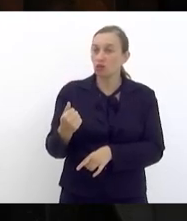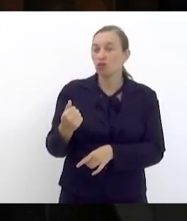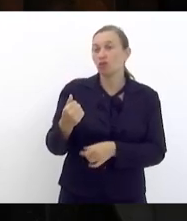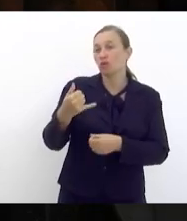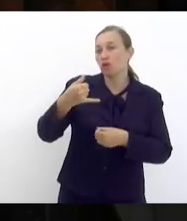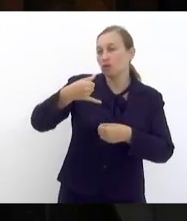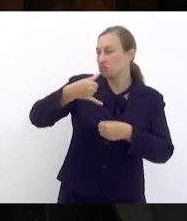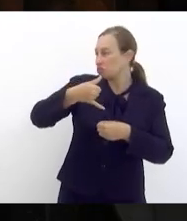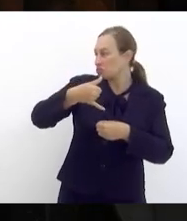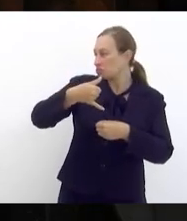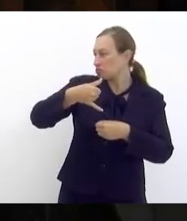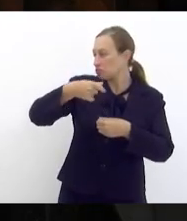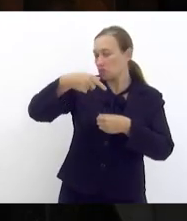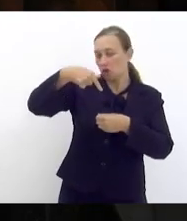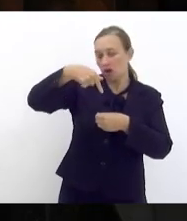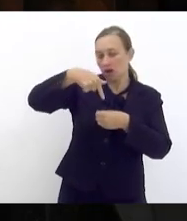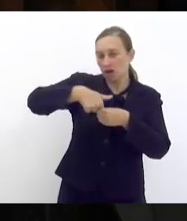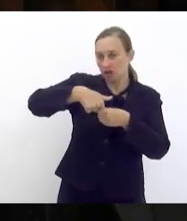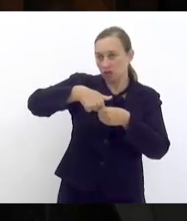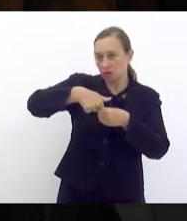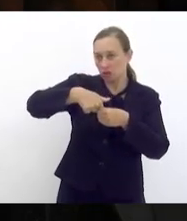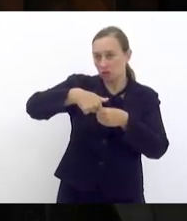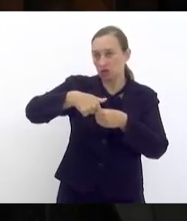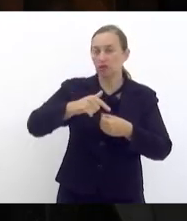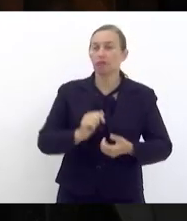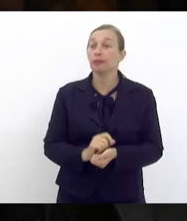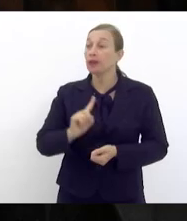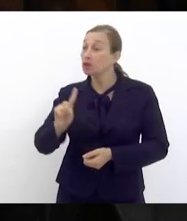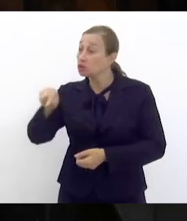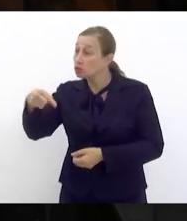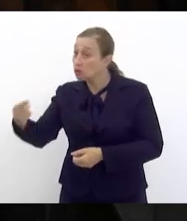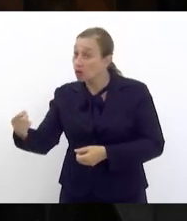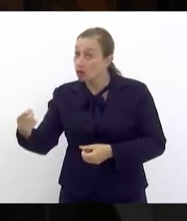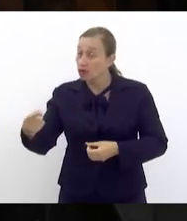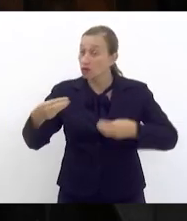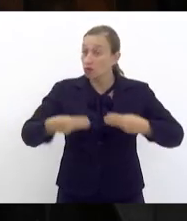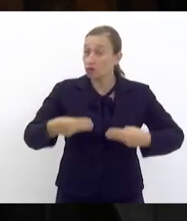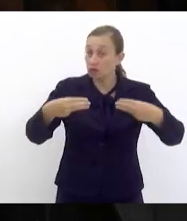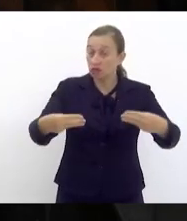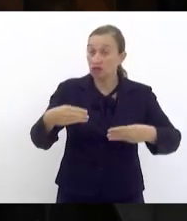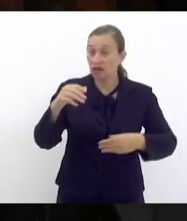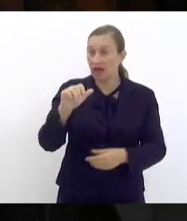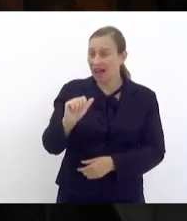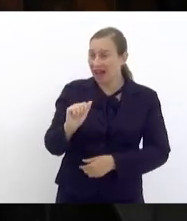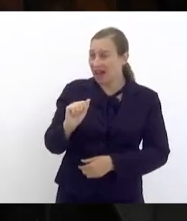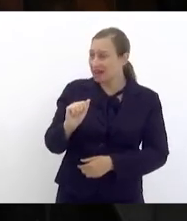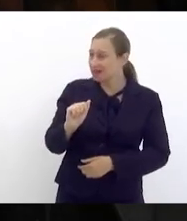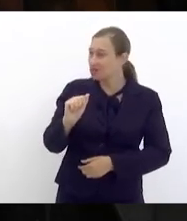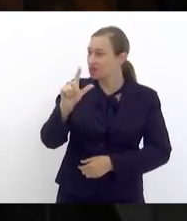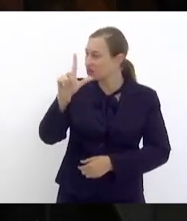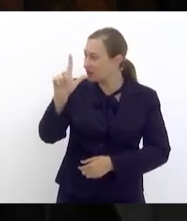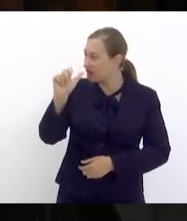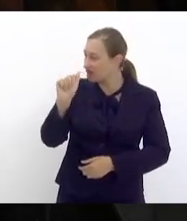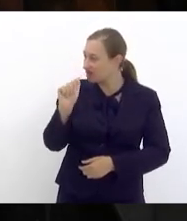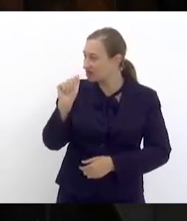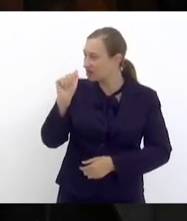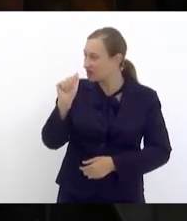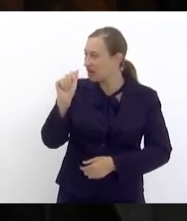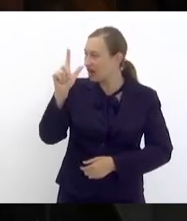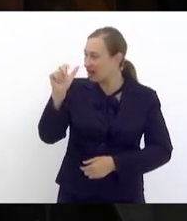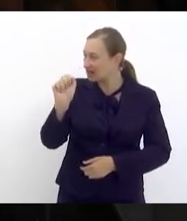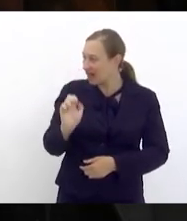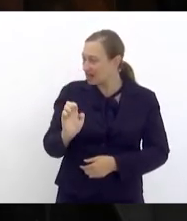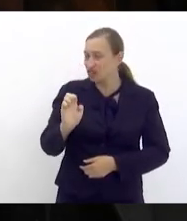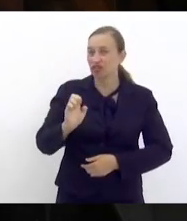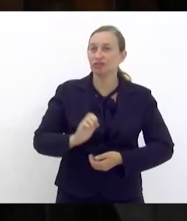De outro lado, o ministro Haddad se reuniu com os governadores, porque nos PL, nas